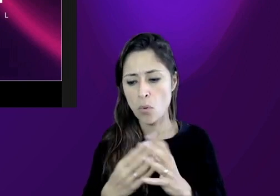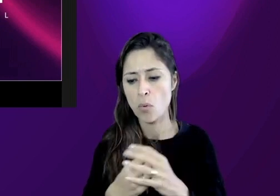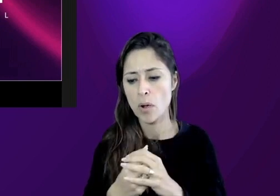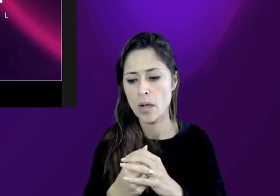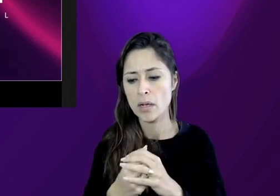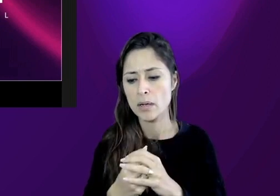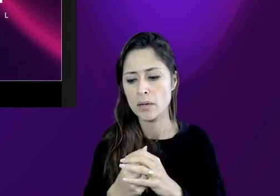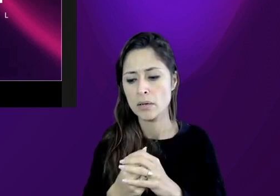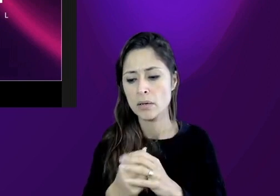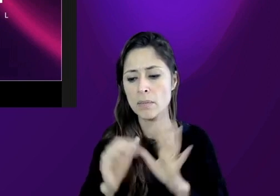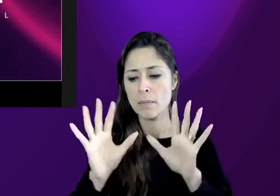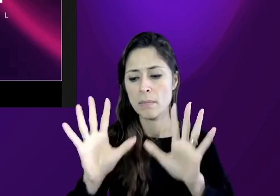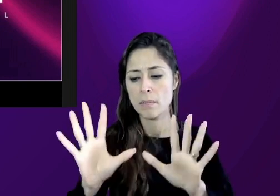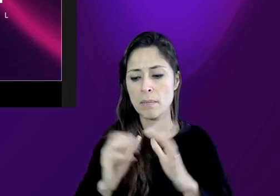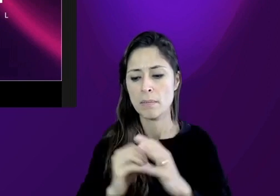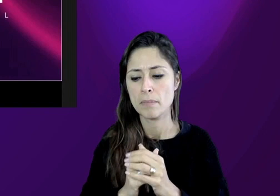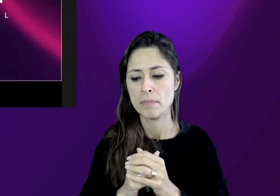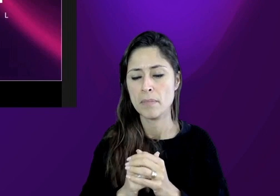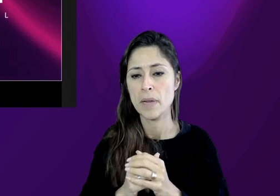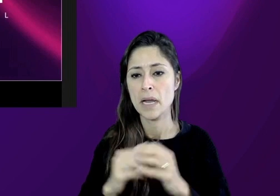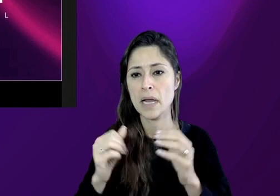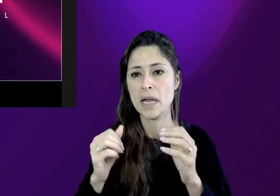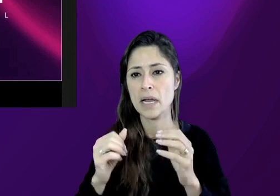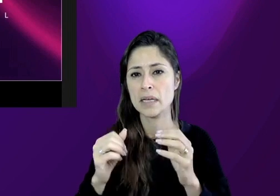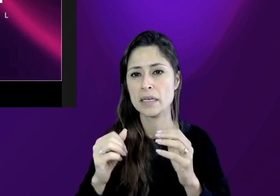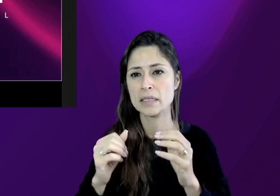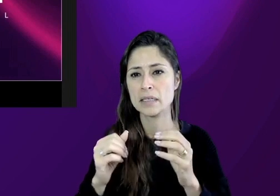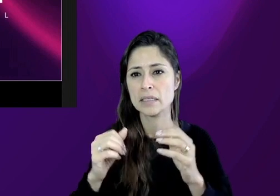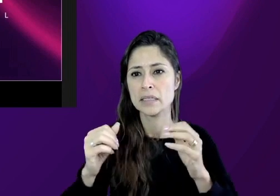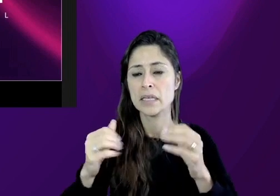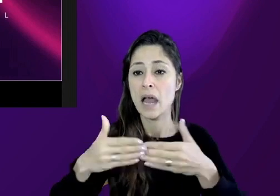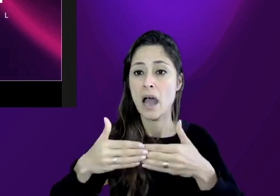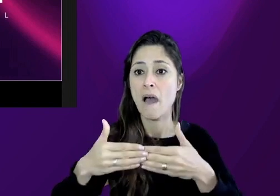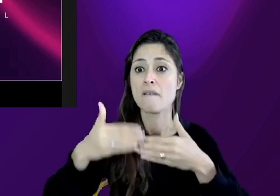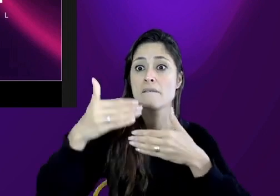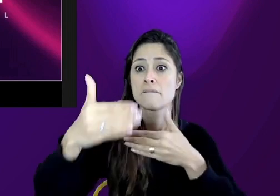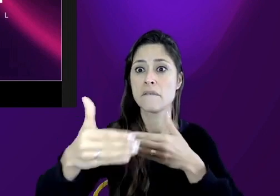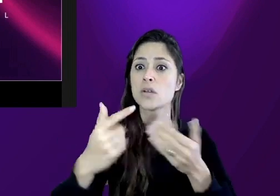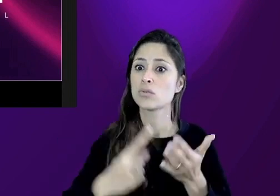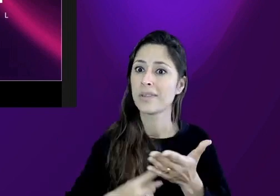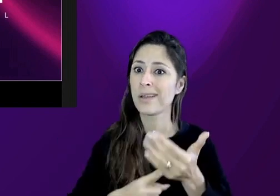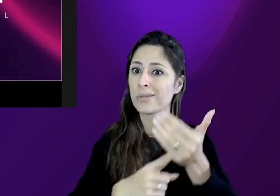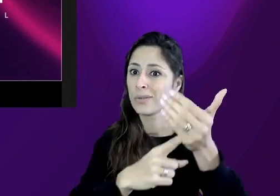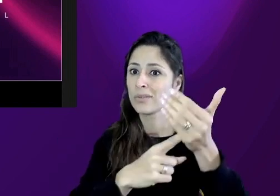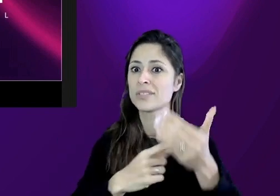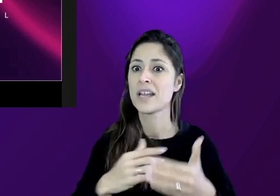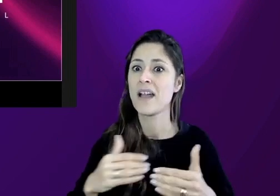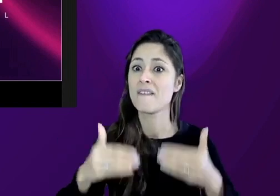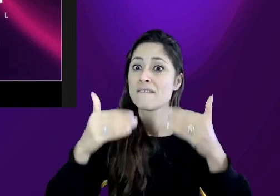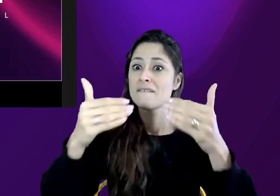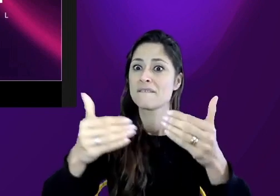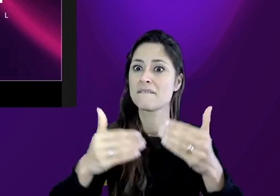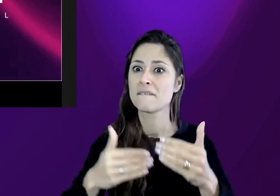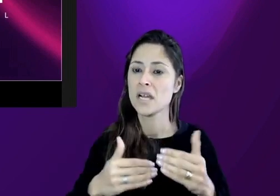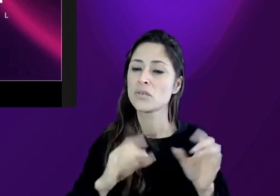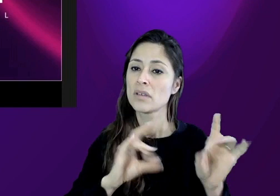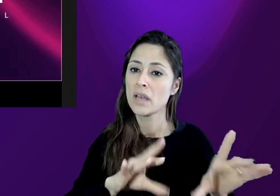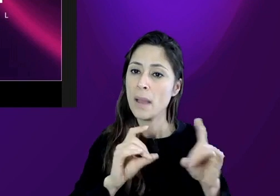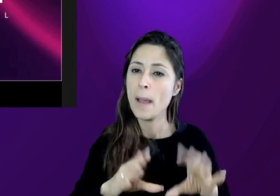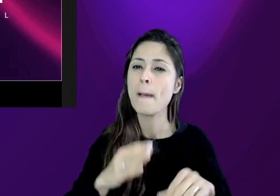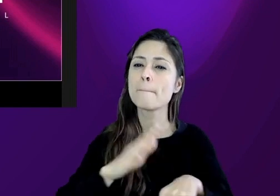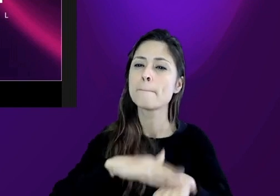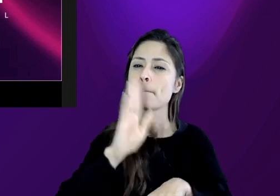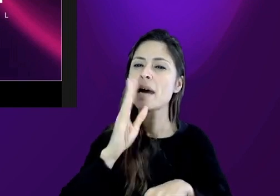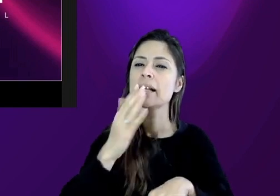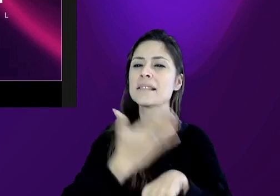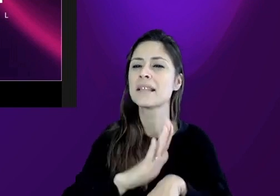porém com o avanço da técnica, com o avanço da tecnologia, com o maior treinamento dos cirurgiões, a gente tem melhorado